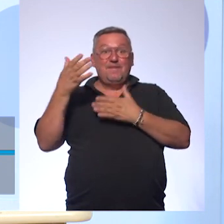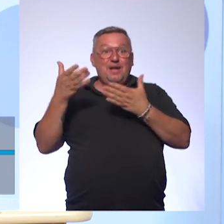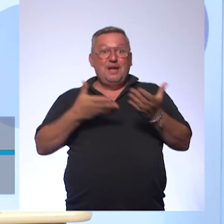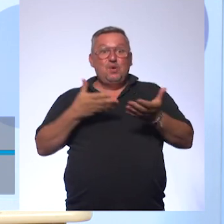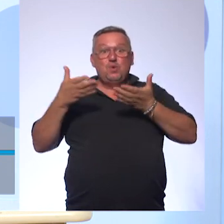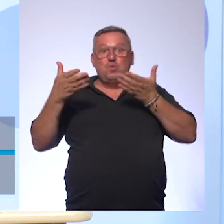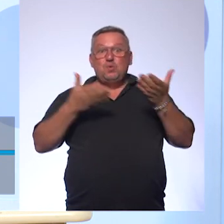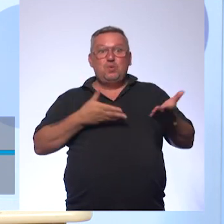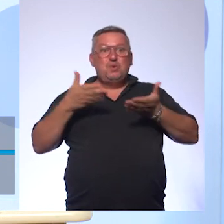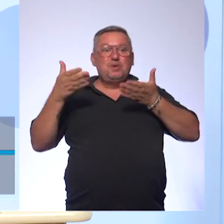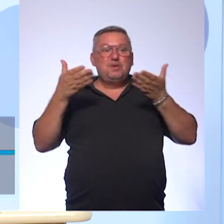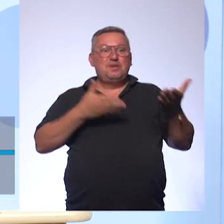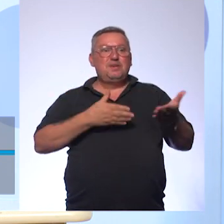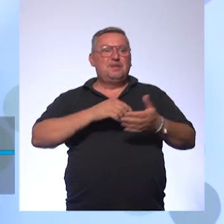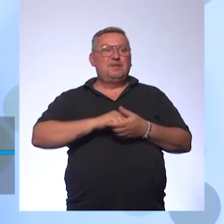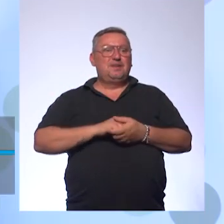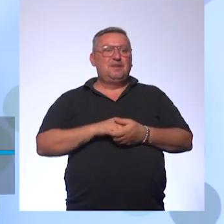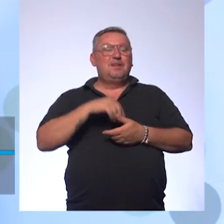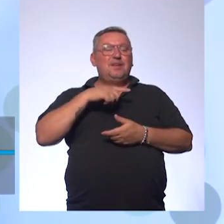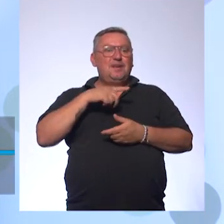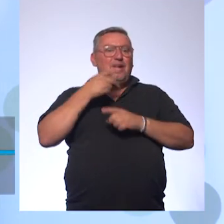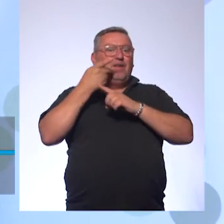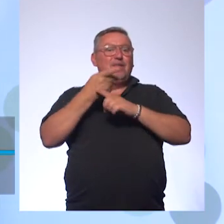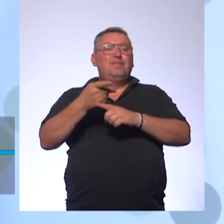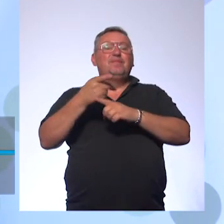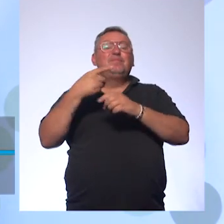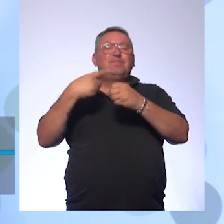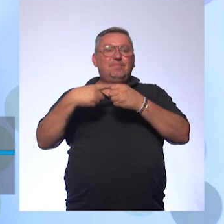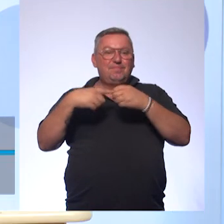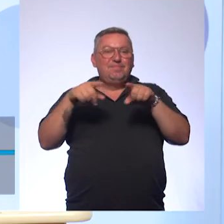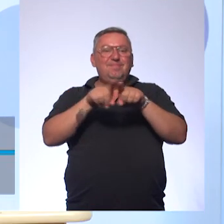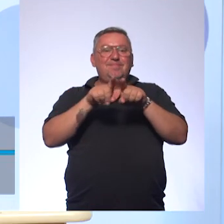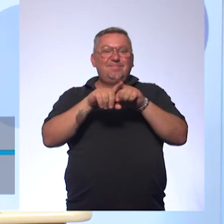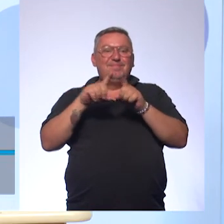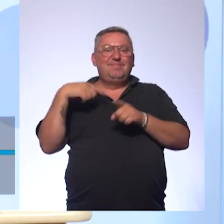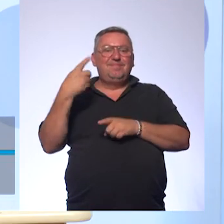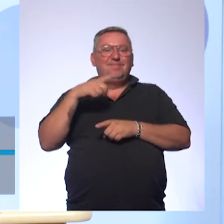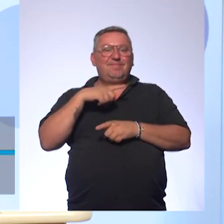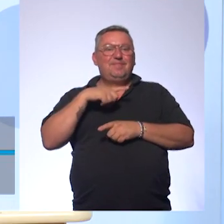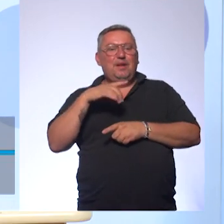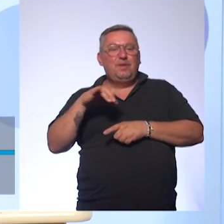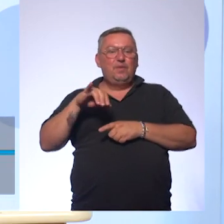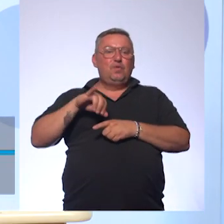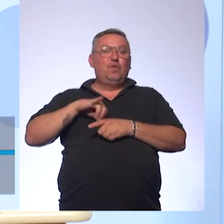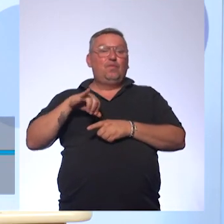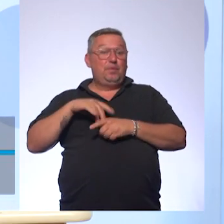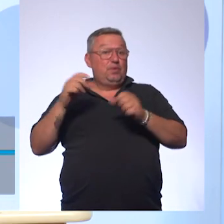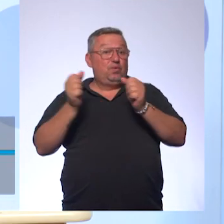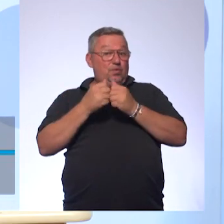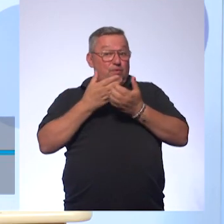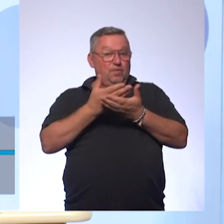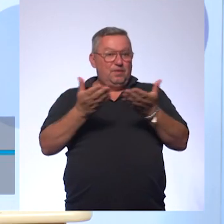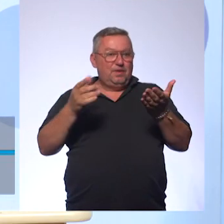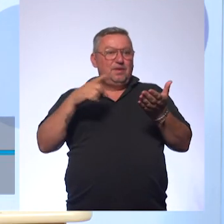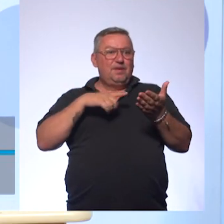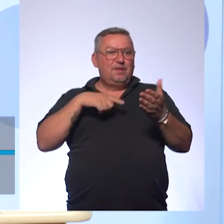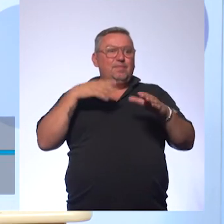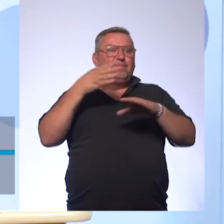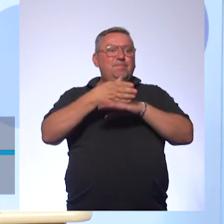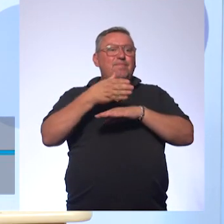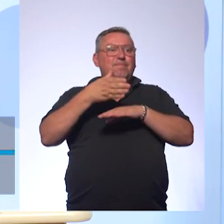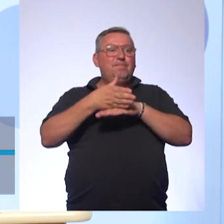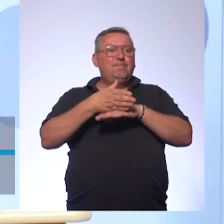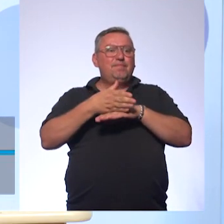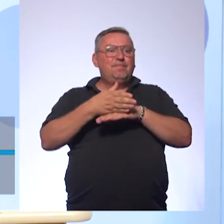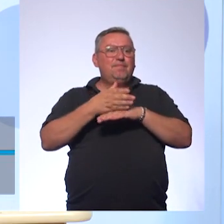de afastamento com os nossos colegas. E a única coisa que a gente tem são vocês aí, né, nesses momentos que a gente dá